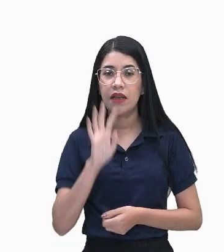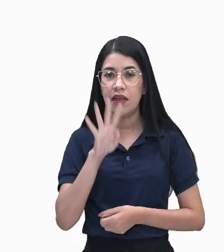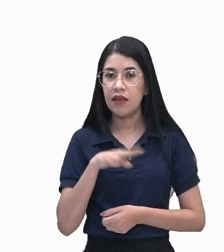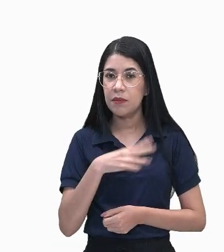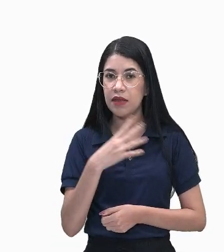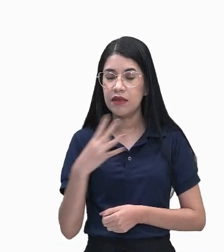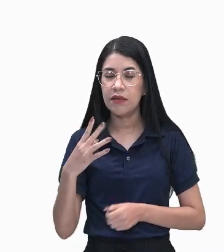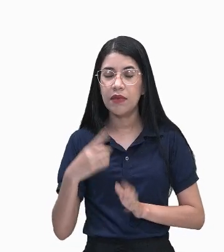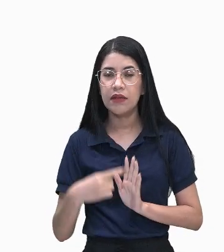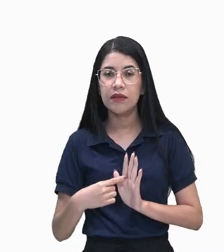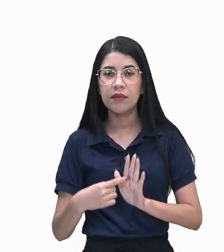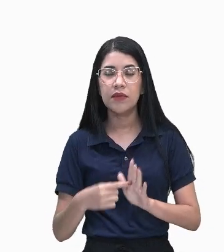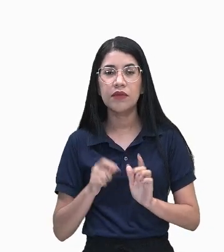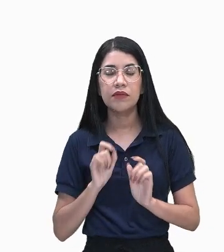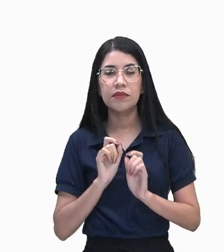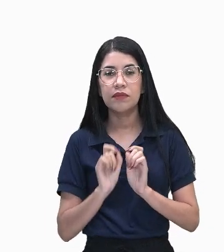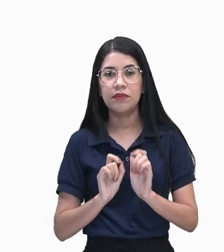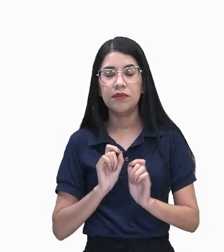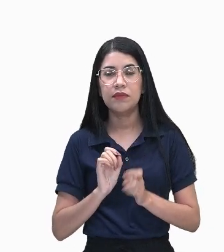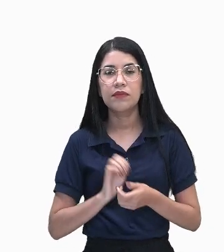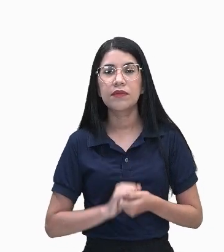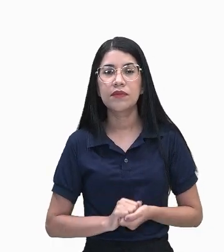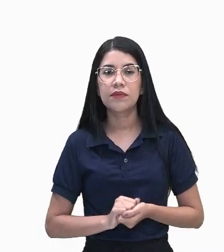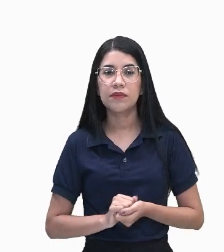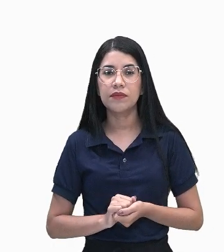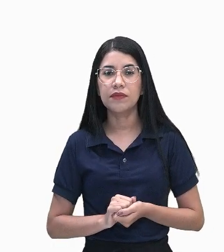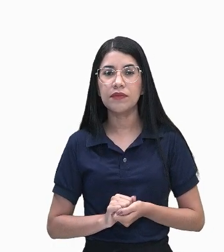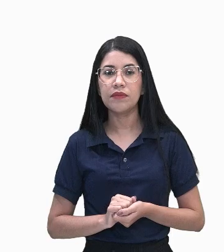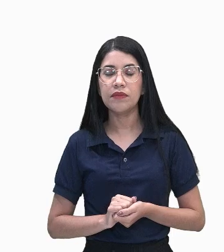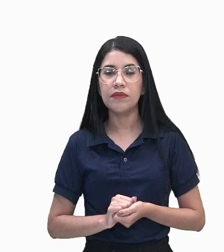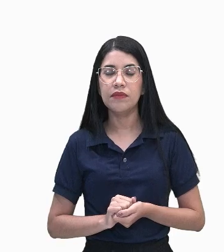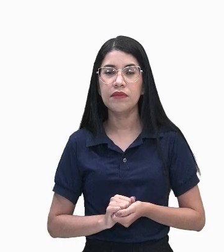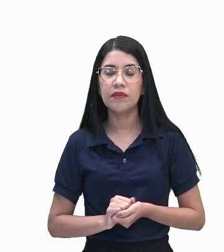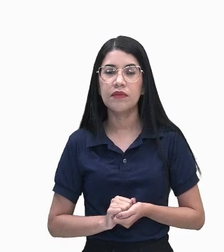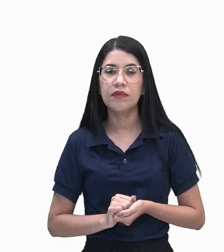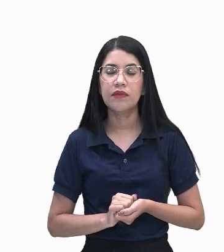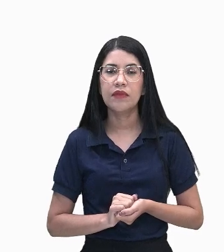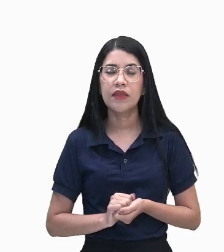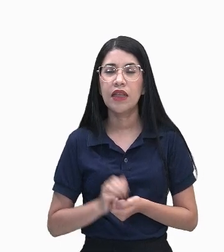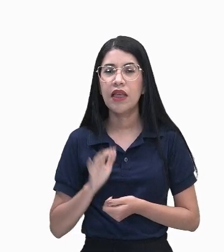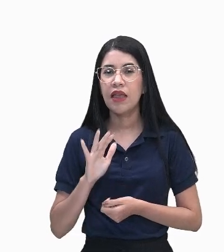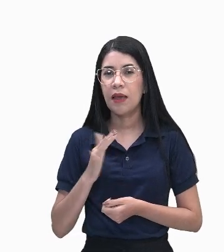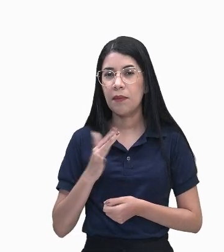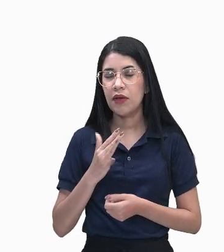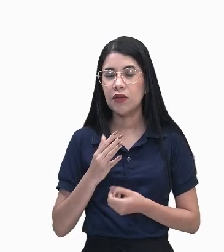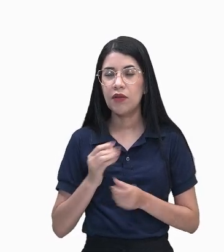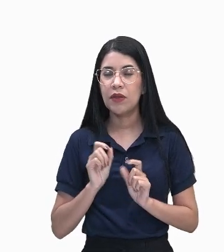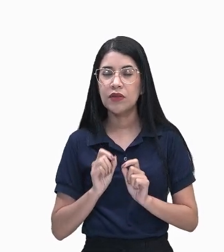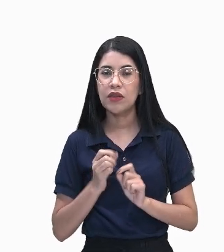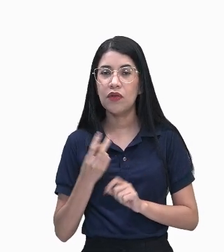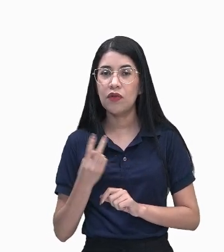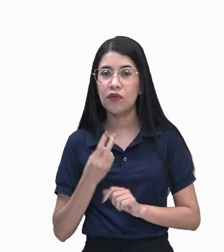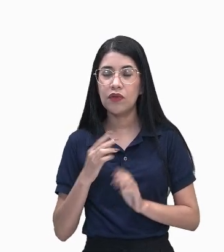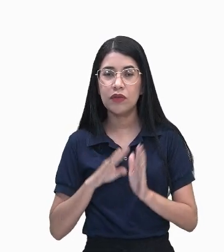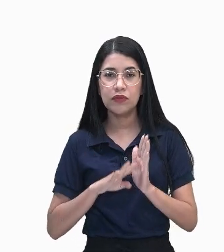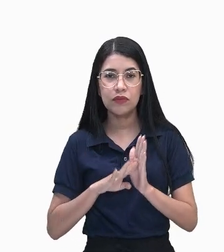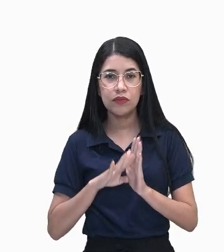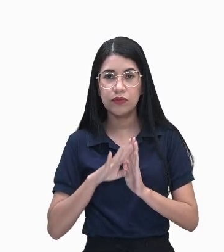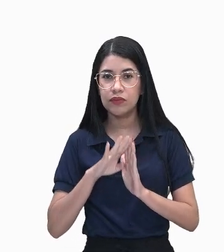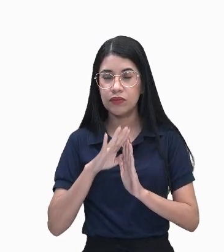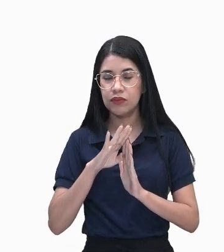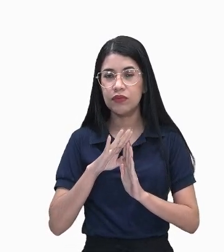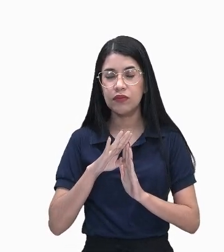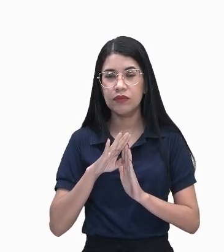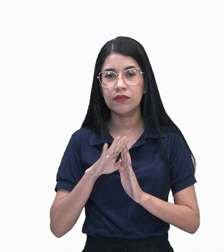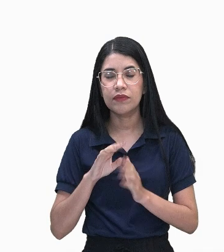tabela e nessa tabela, pessoal, a gente tem aqui uma estimativa, tá? do aumento do que aconteceu com o preço do café nos